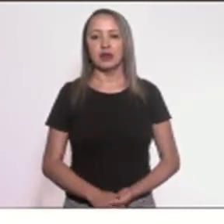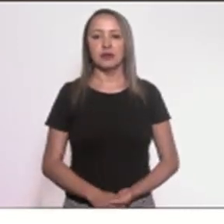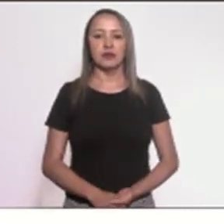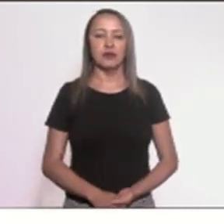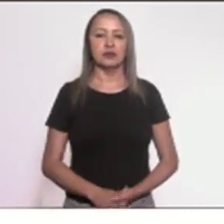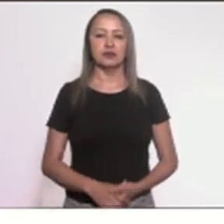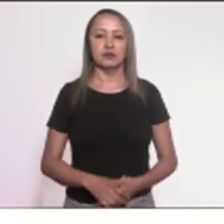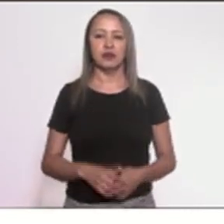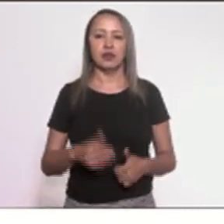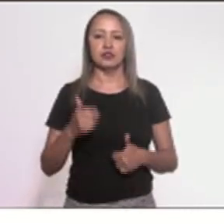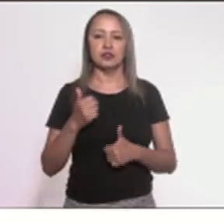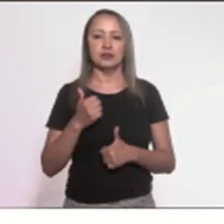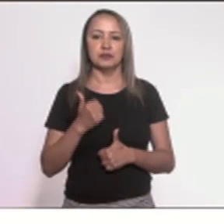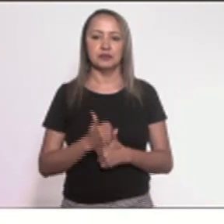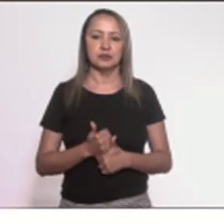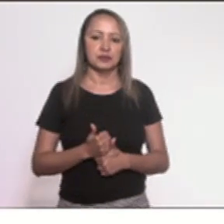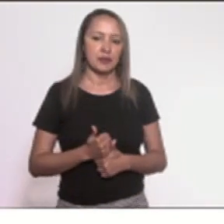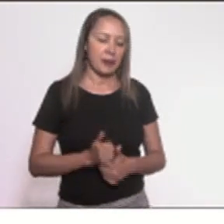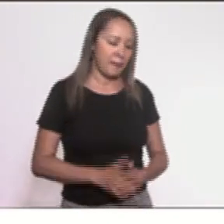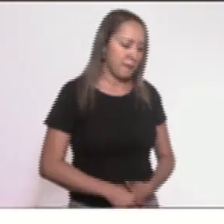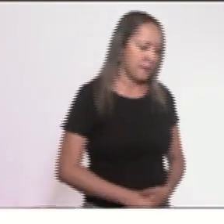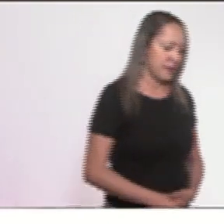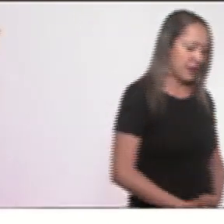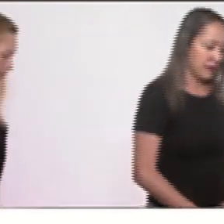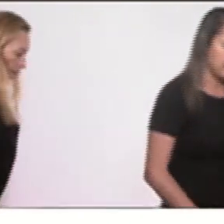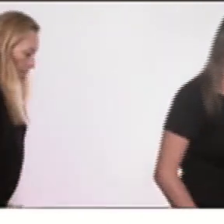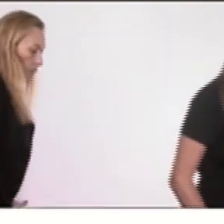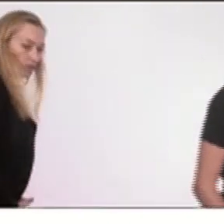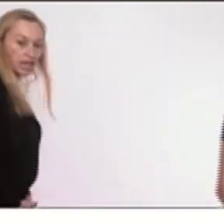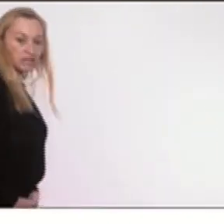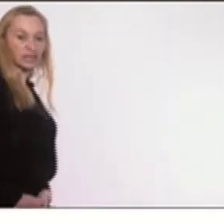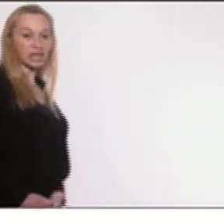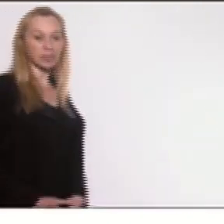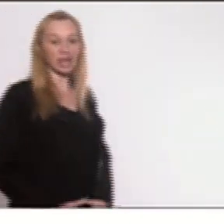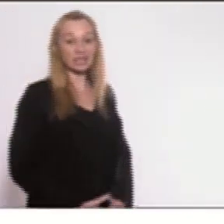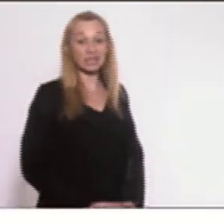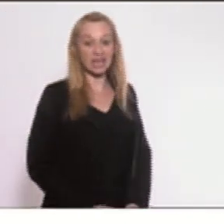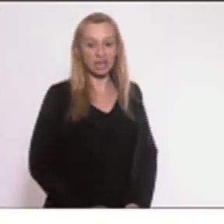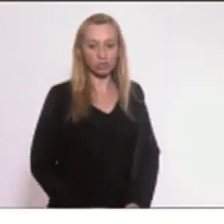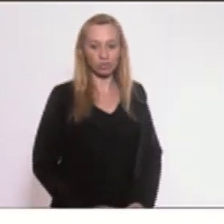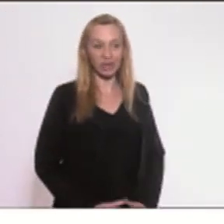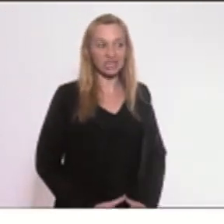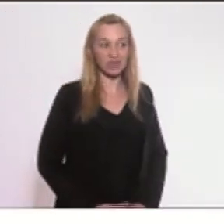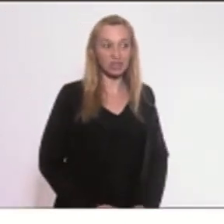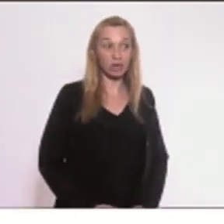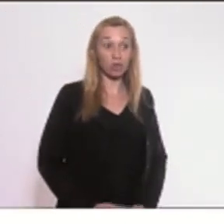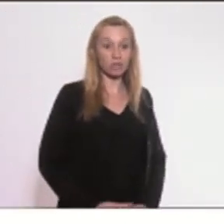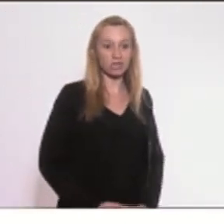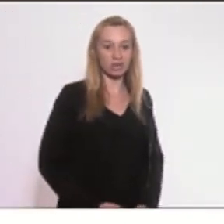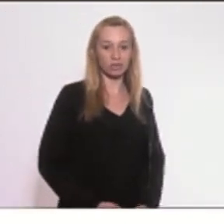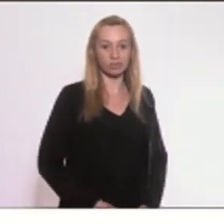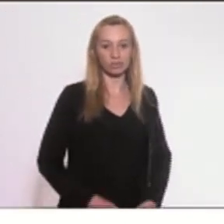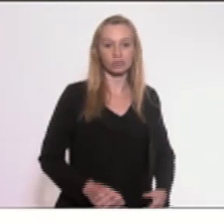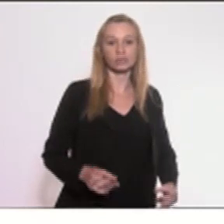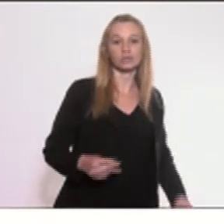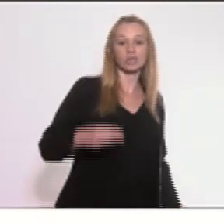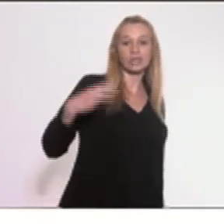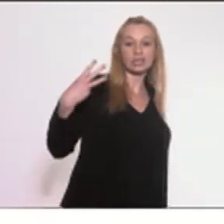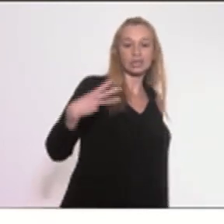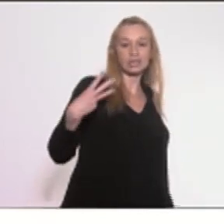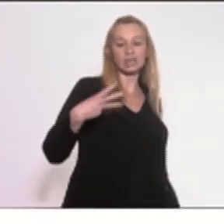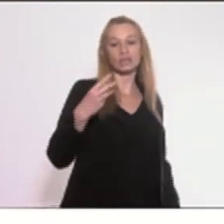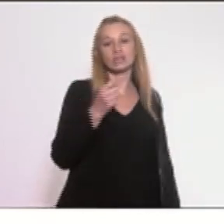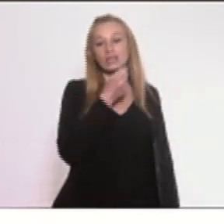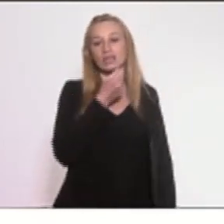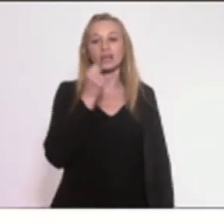improváveis de serem cumpridas. E passado 2 anos, porque o terceiro ano é setembro